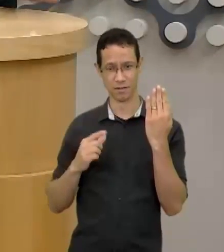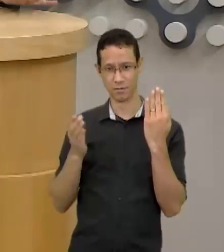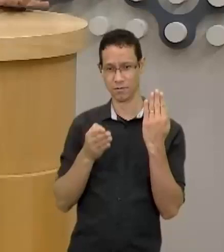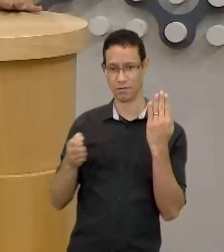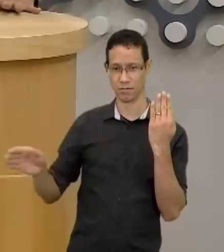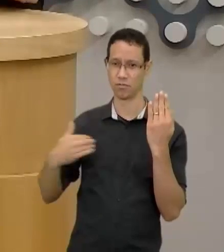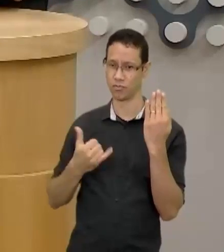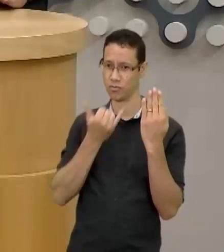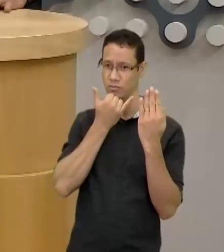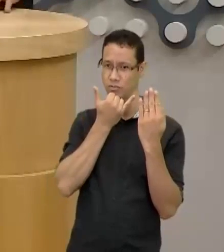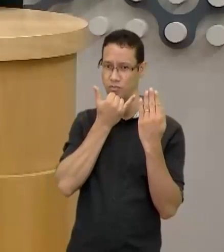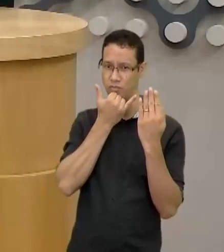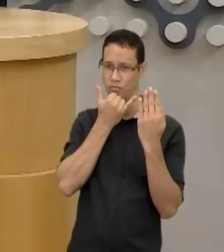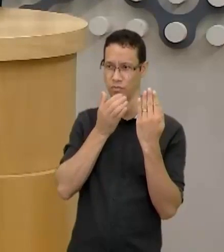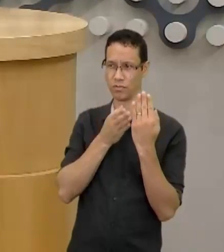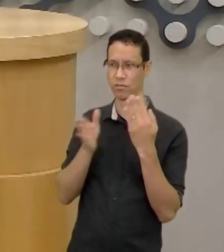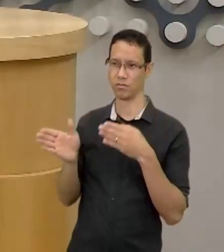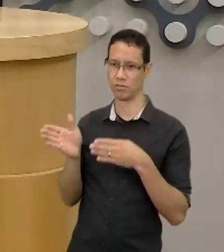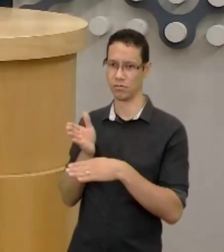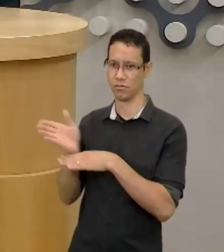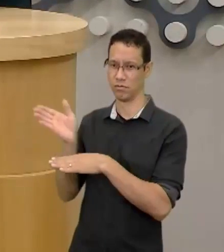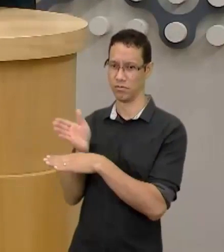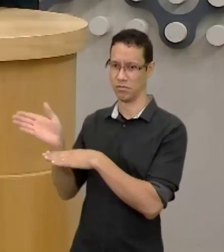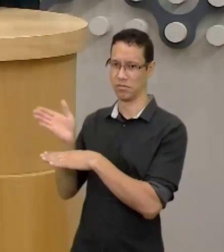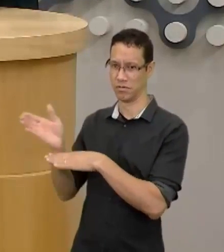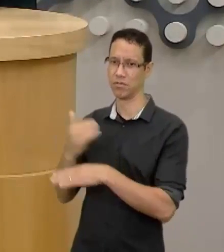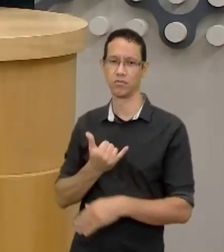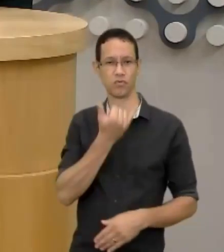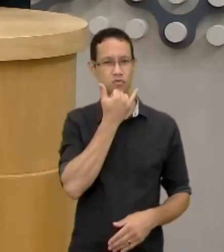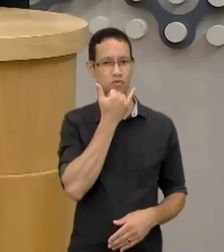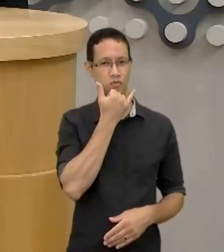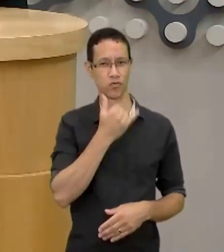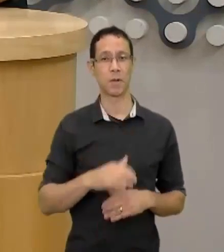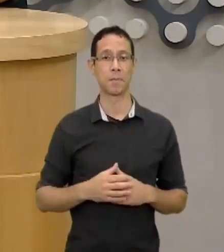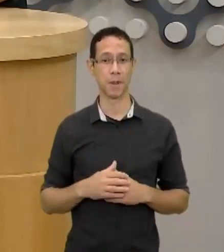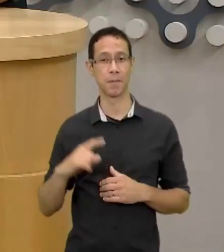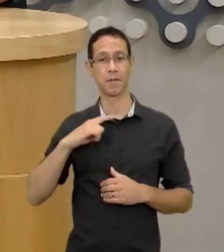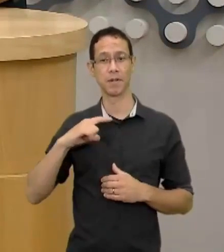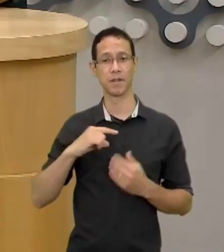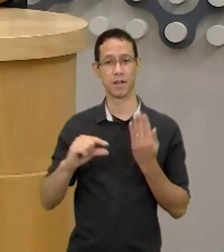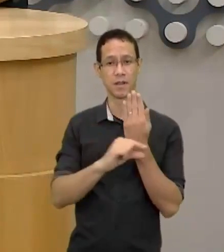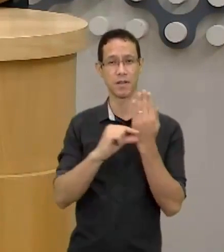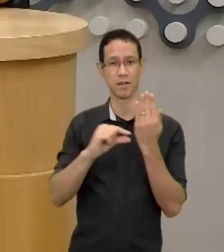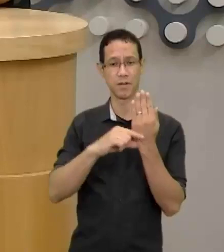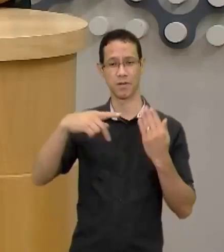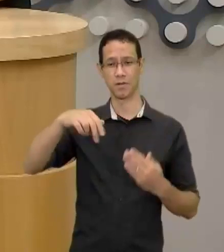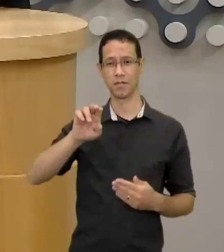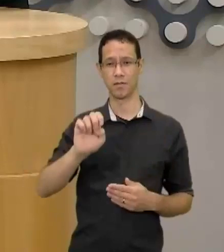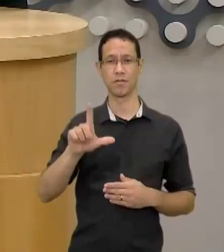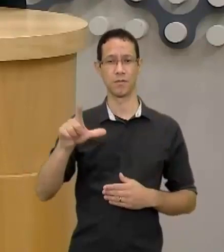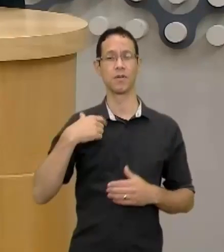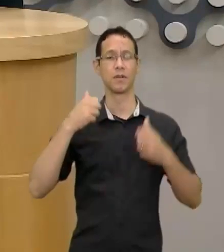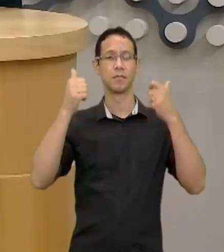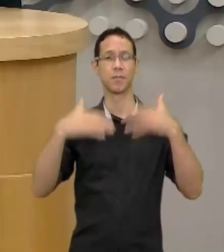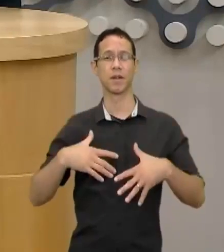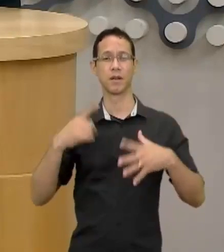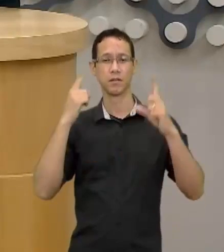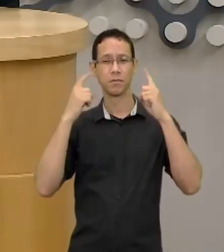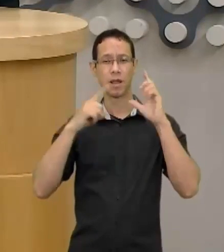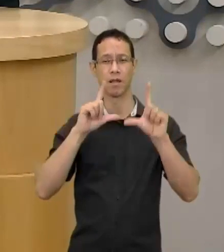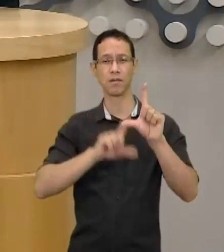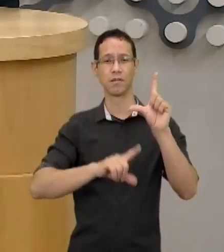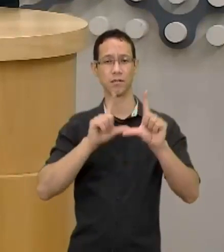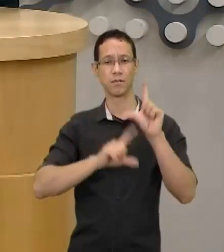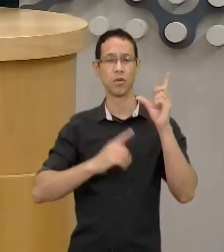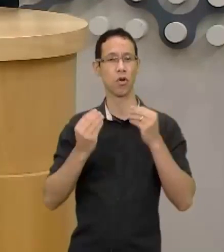Diga. Você está invadindo o meu invadindo o seu espaço. espaço, perdão. Tem até um teórico chamado Paul Zumthor, que ele diz que a expressão literária só